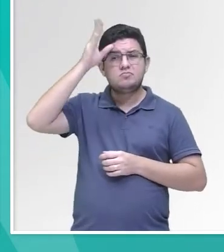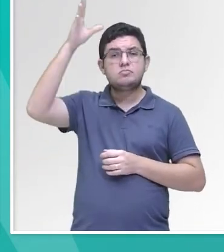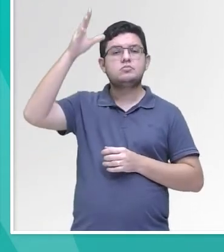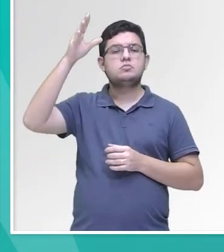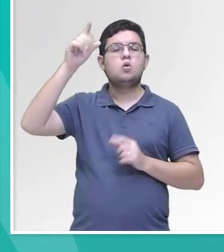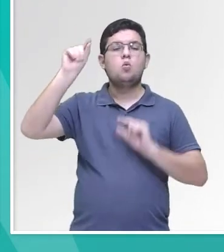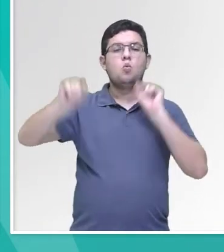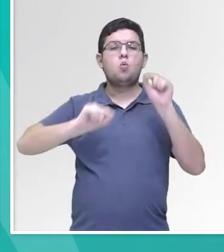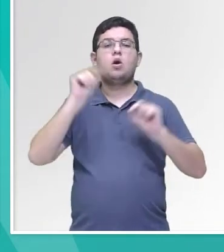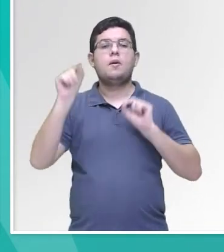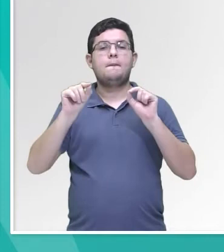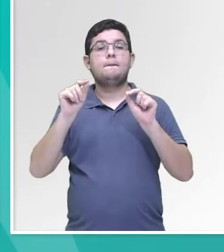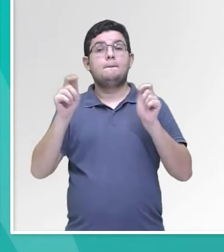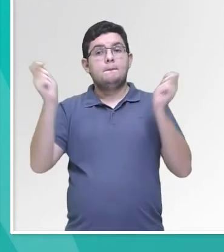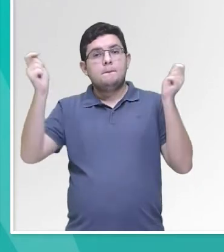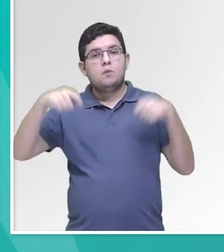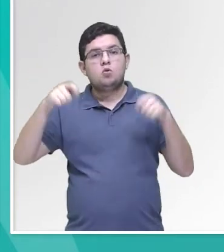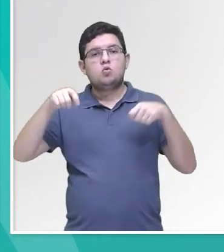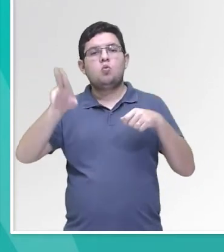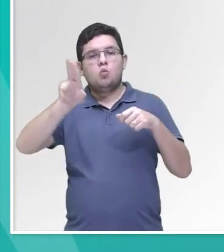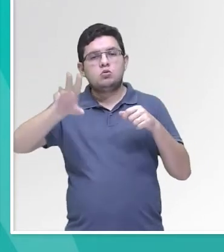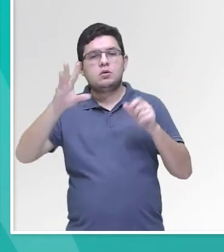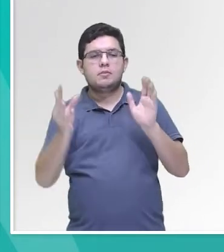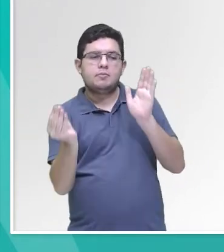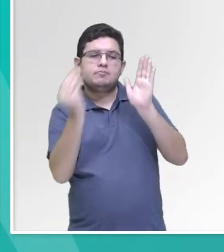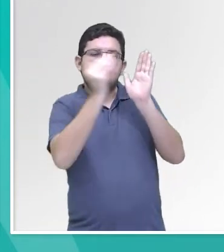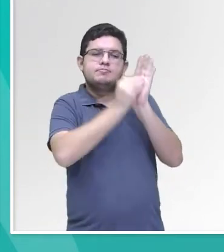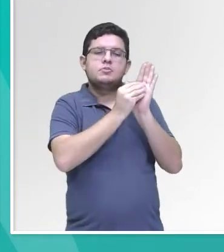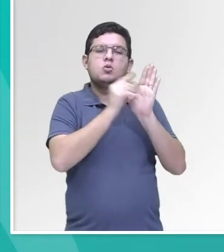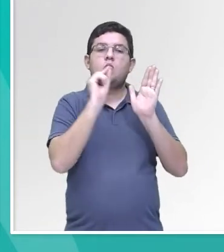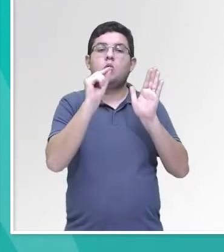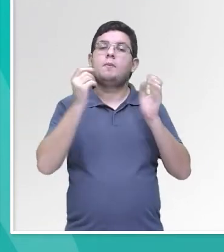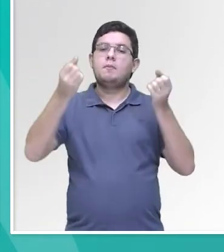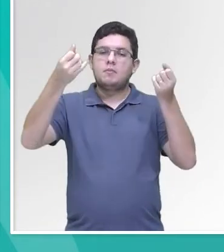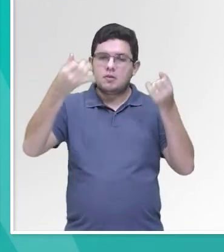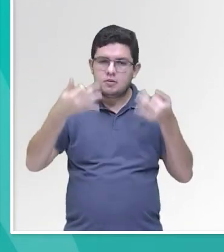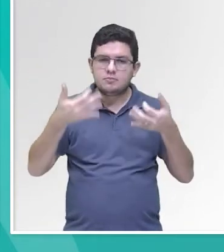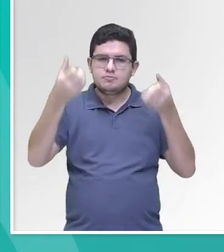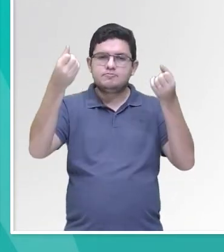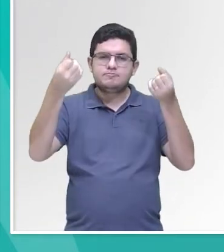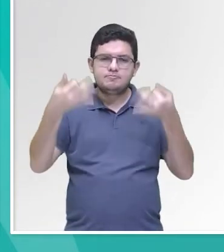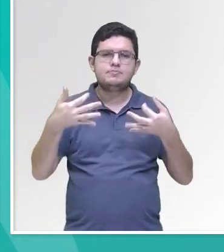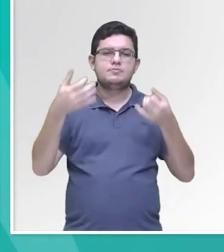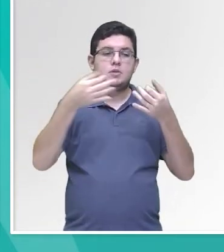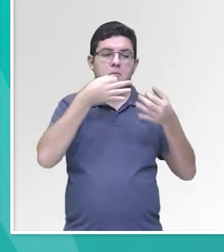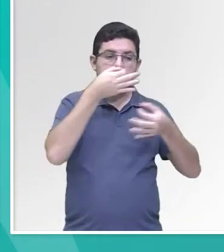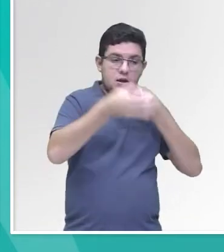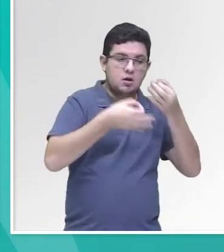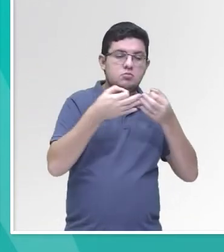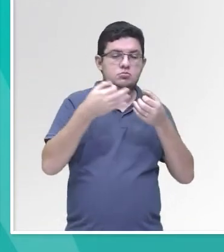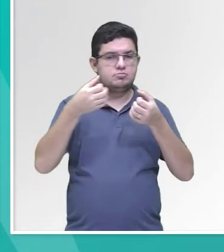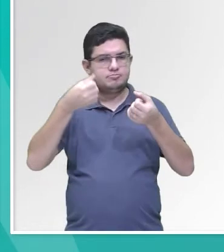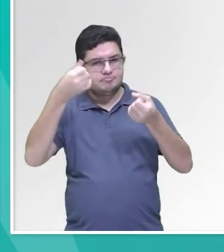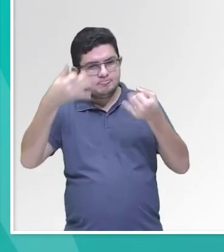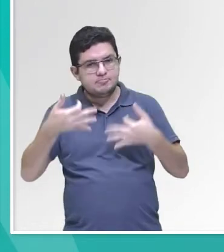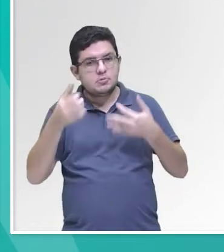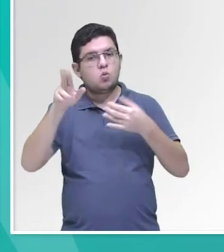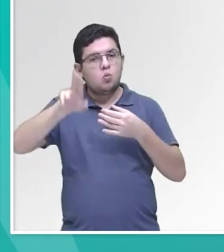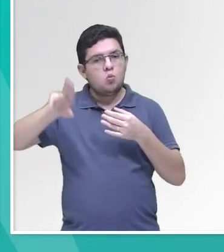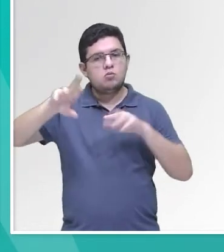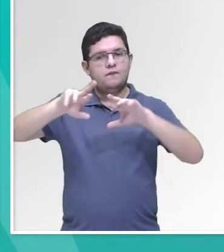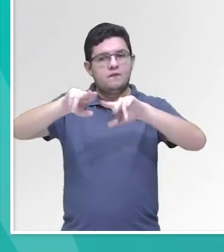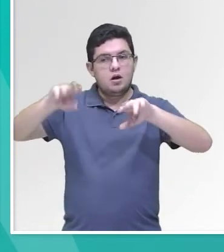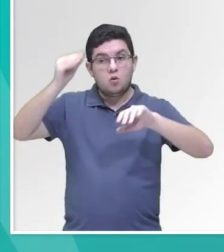são também uma fonte importante de informação para que você vá falar sobre